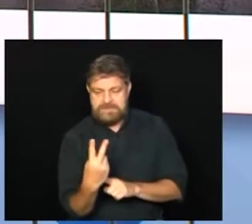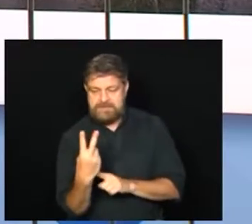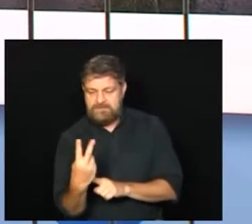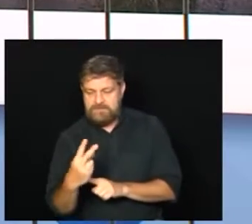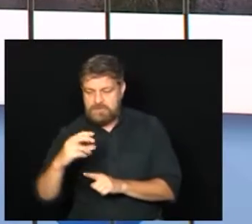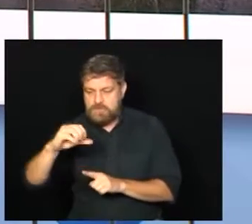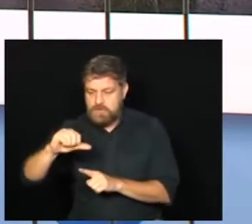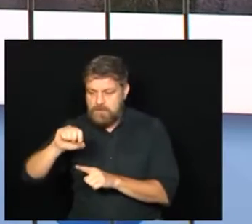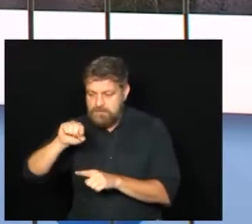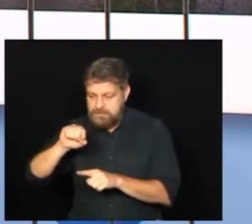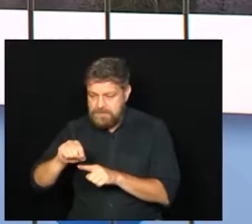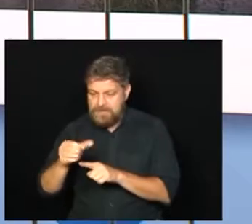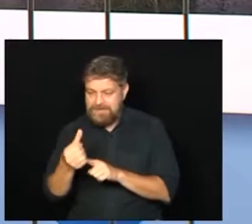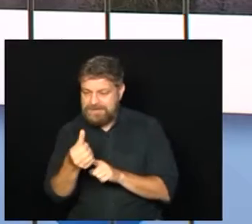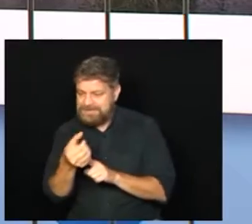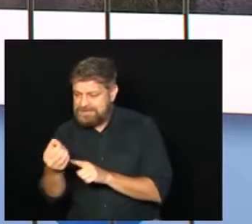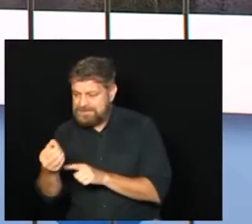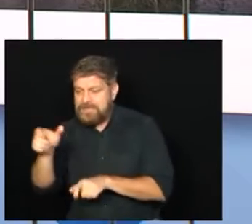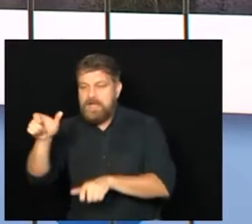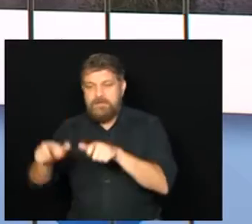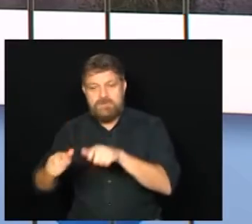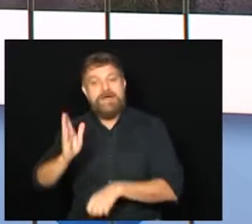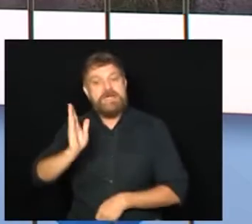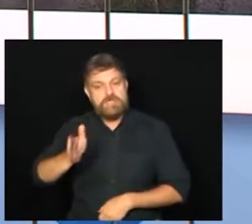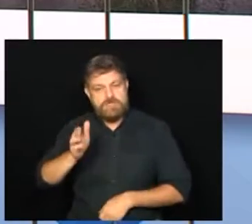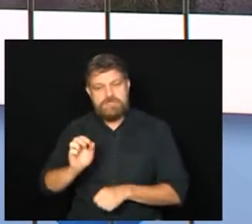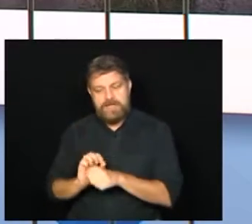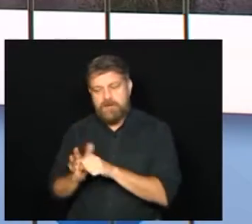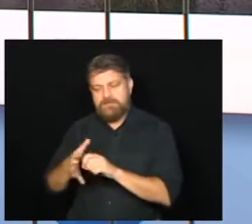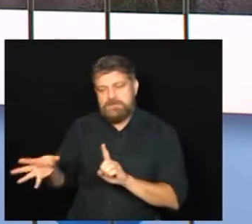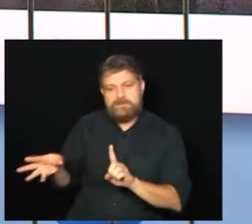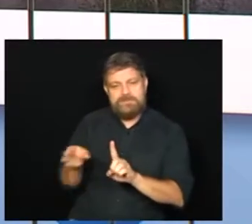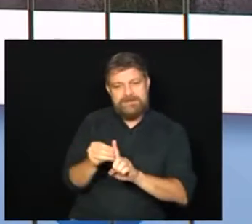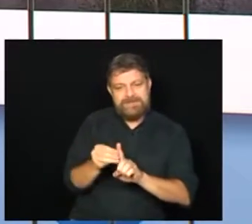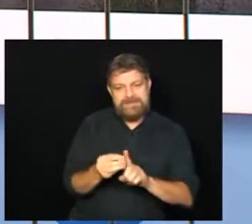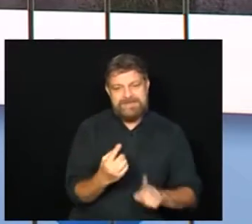4.229.600 pessoas já tiveram a Covid-19 e são